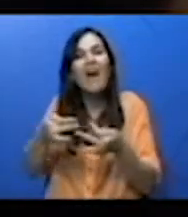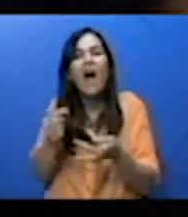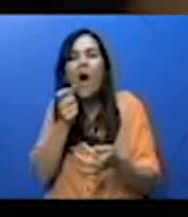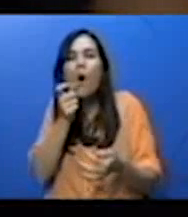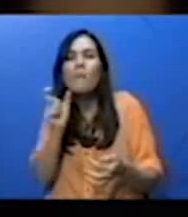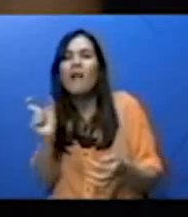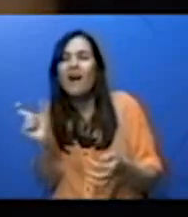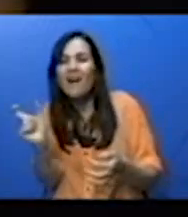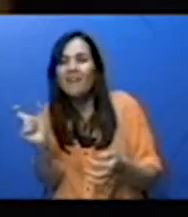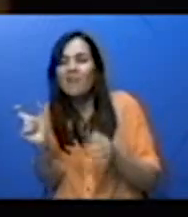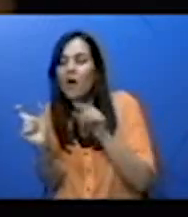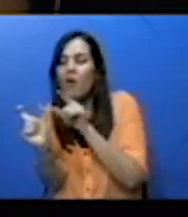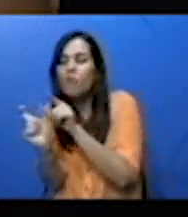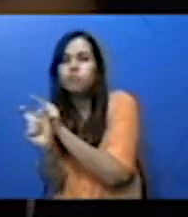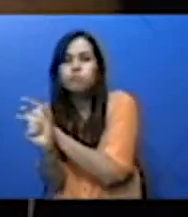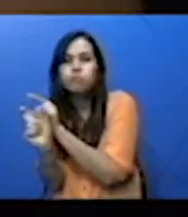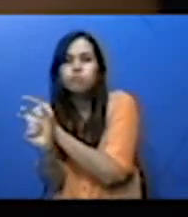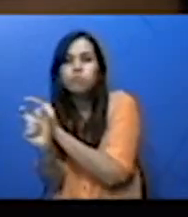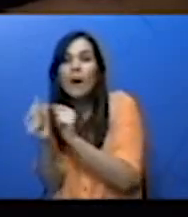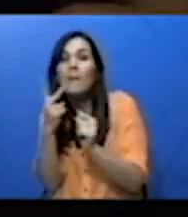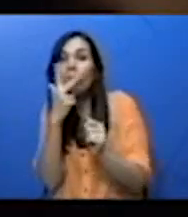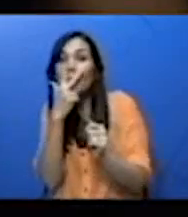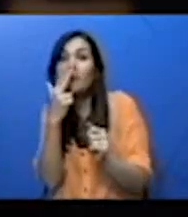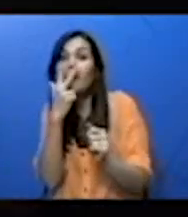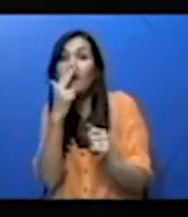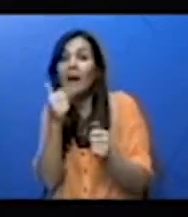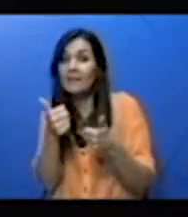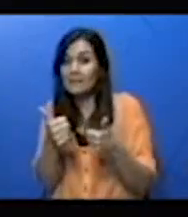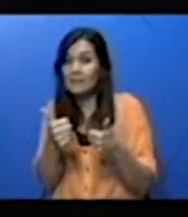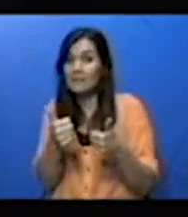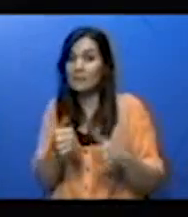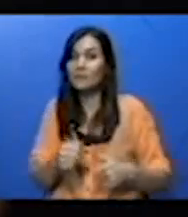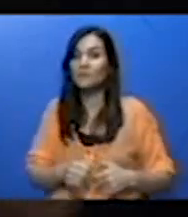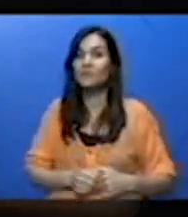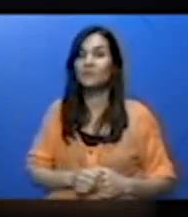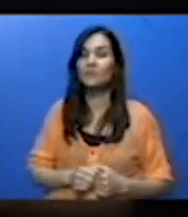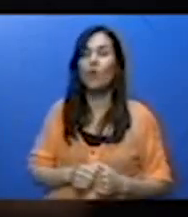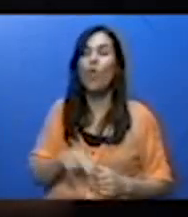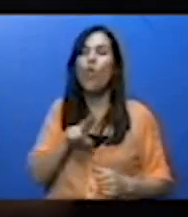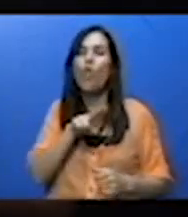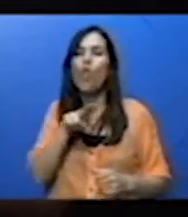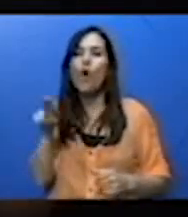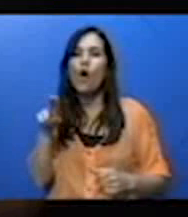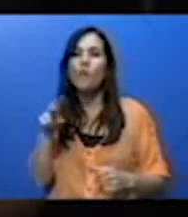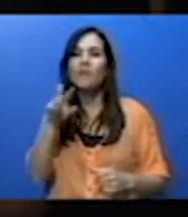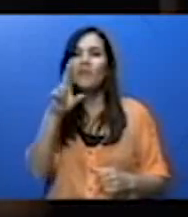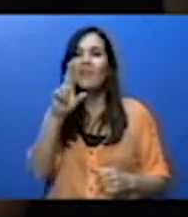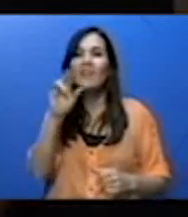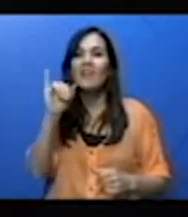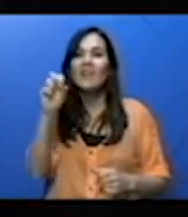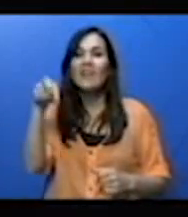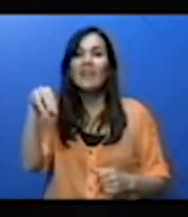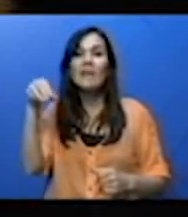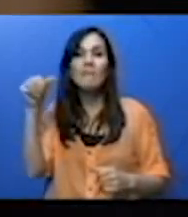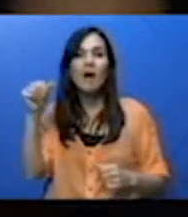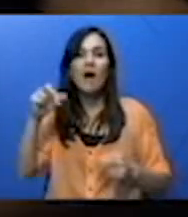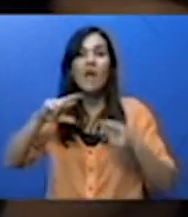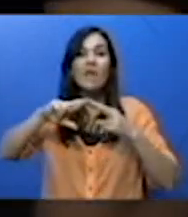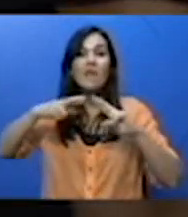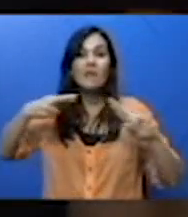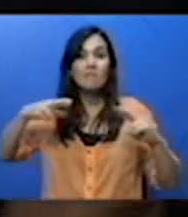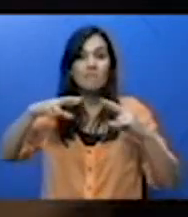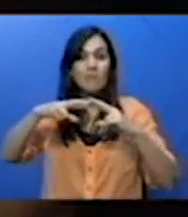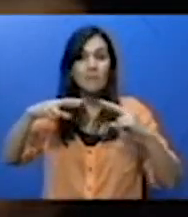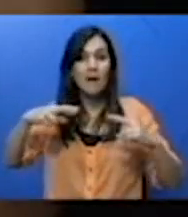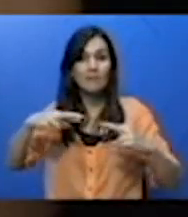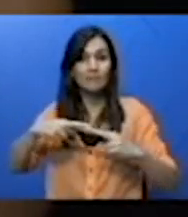mesmo som. Às vezes não é idêntico, mas é parecido, tá? Nós chamamos de rima. Então, pega aí o lápis de cor,